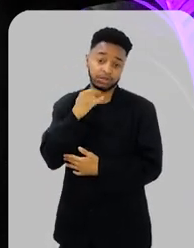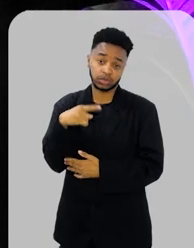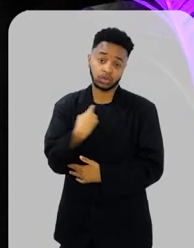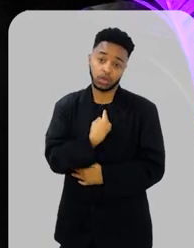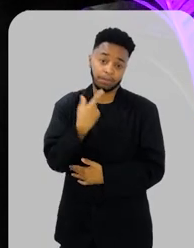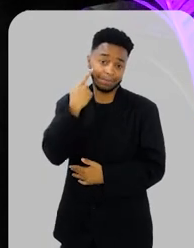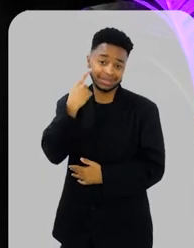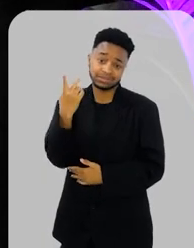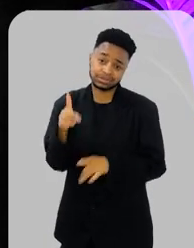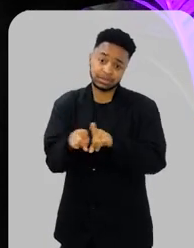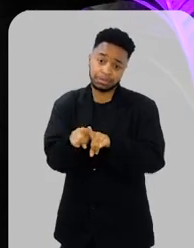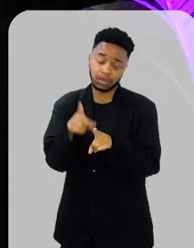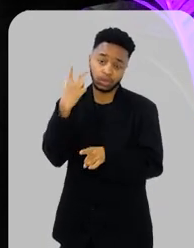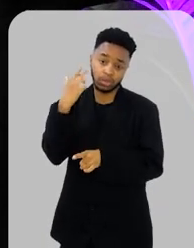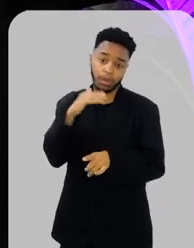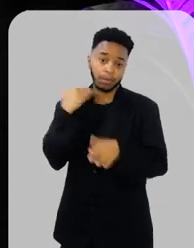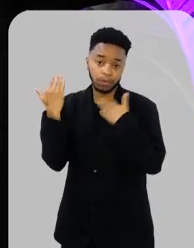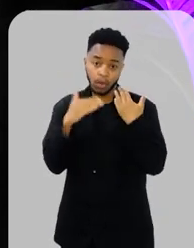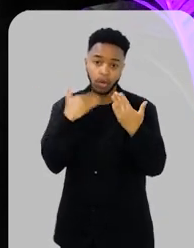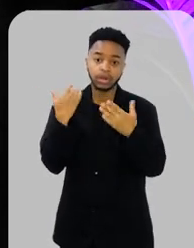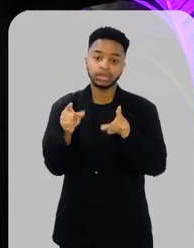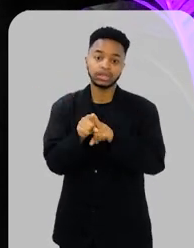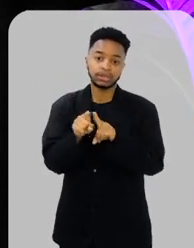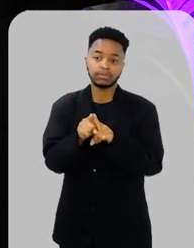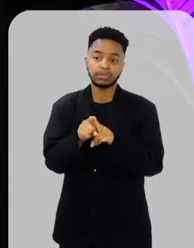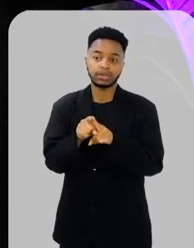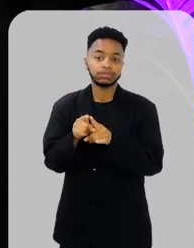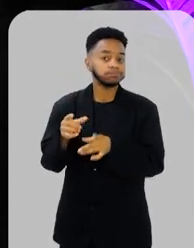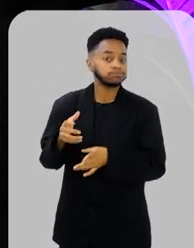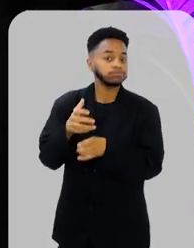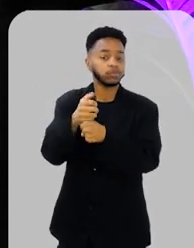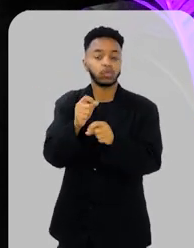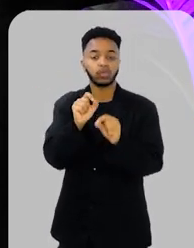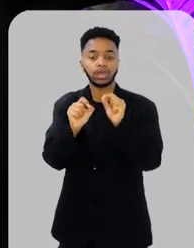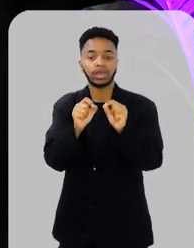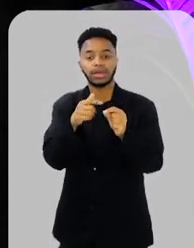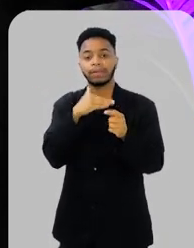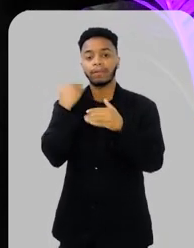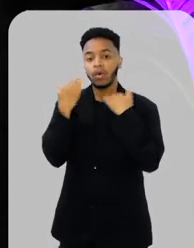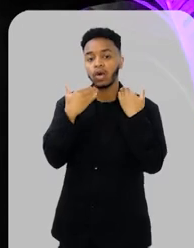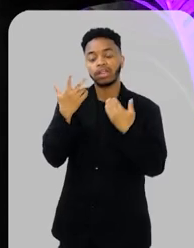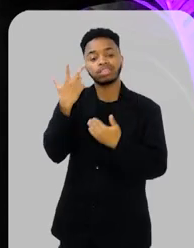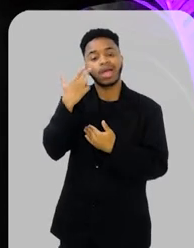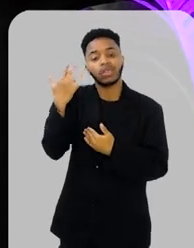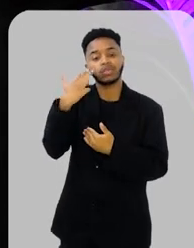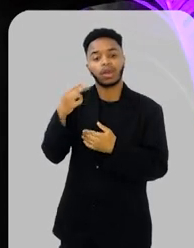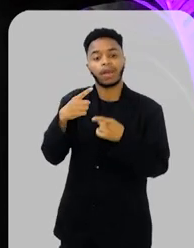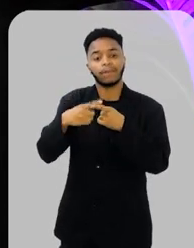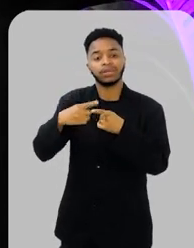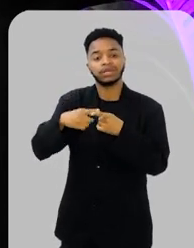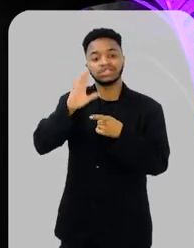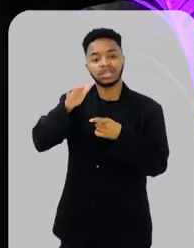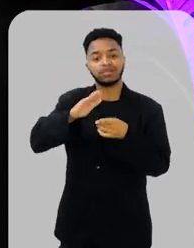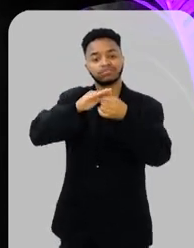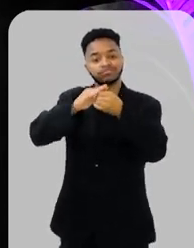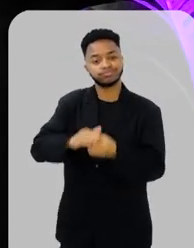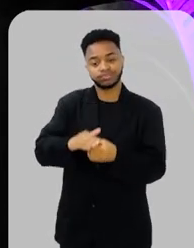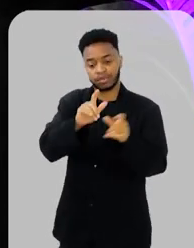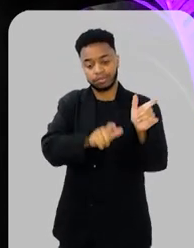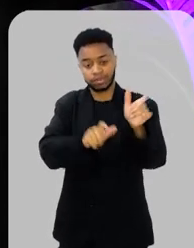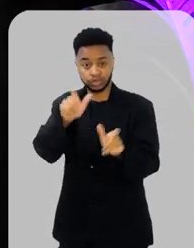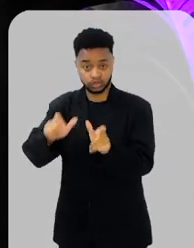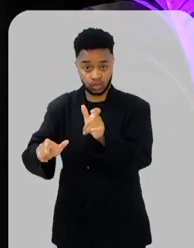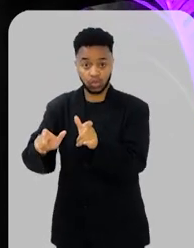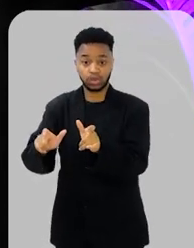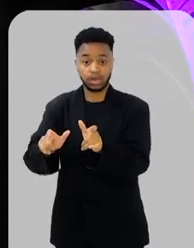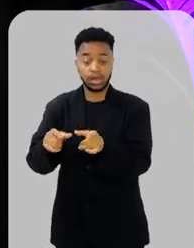está naturalizando as mortes. E o que os números nos mostram é que as mortes que são naturalizadas são daqueles sujeitos que, de alguma maneira, já são